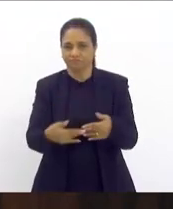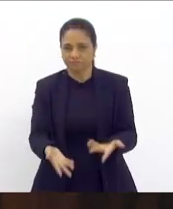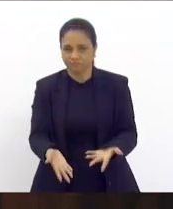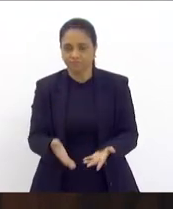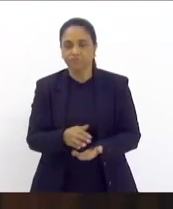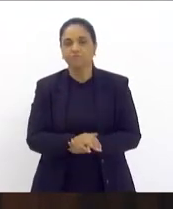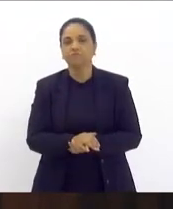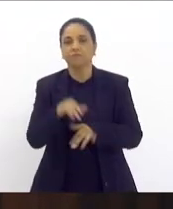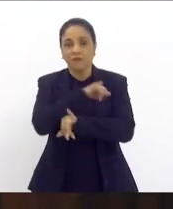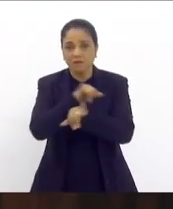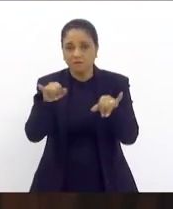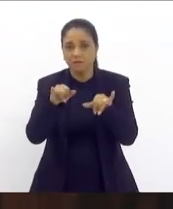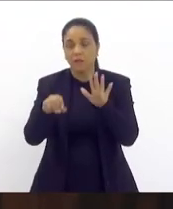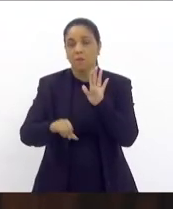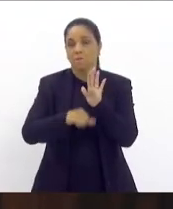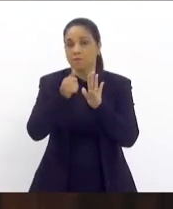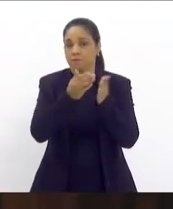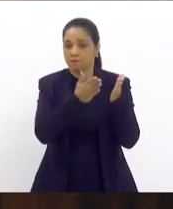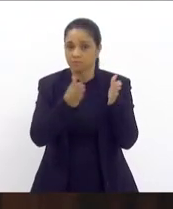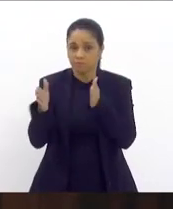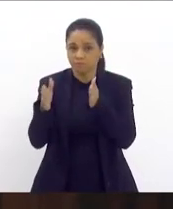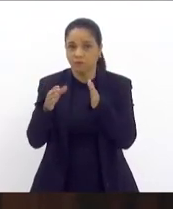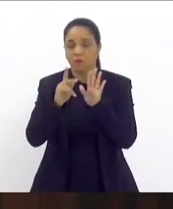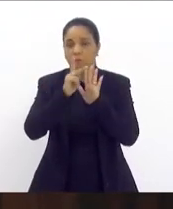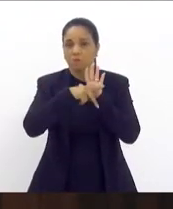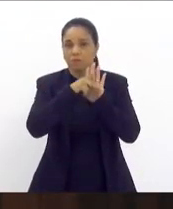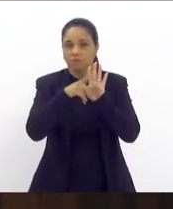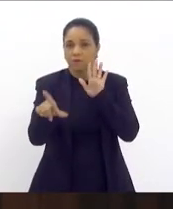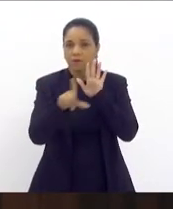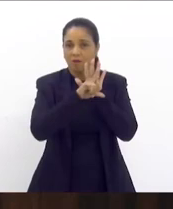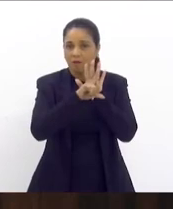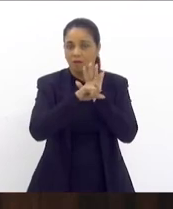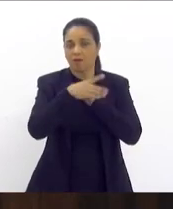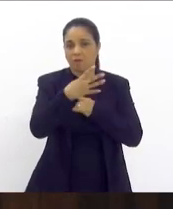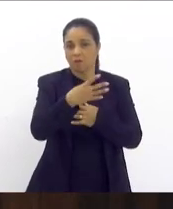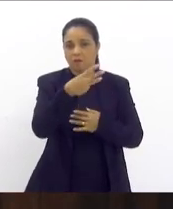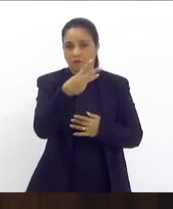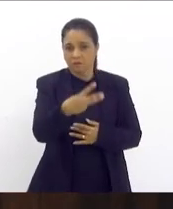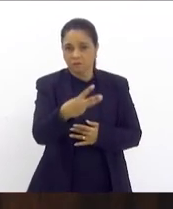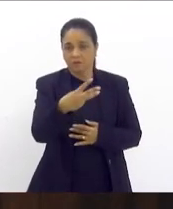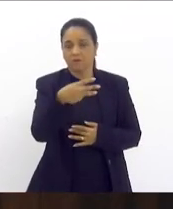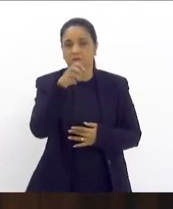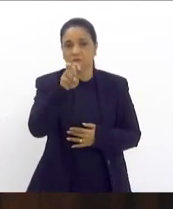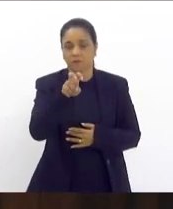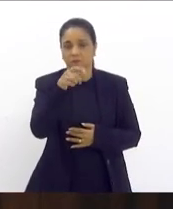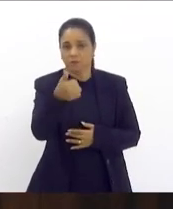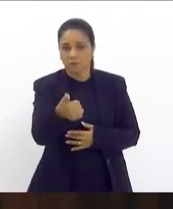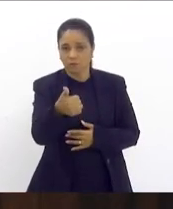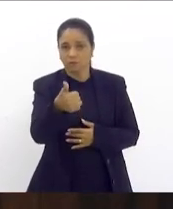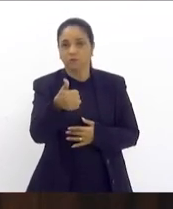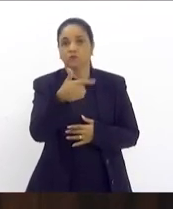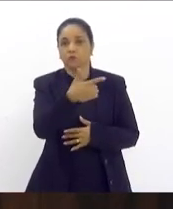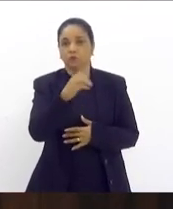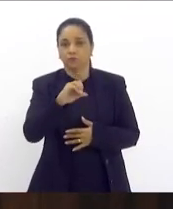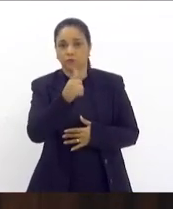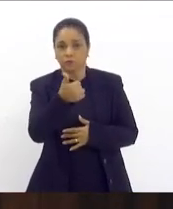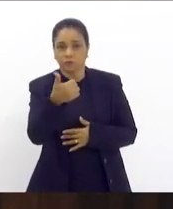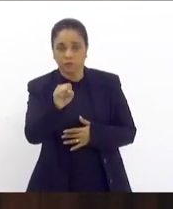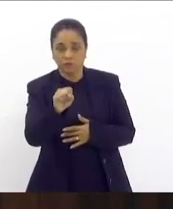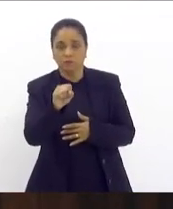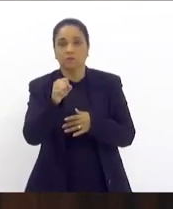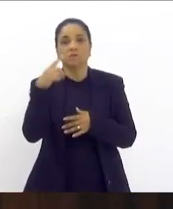anuncio em primeira discussão projeto de lei 4351 de 2018 de autoria da deputada